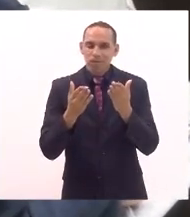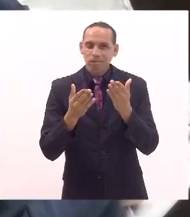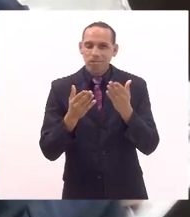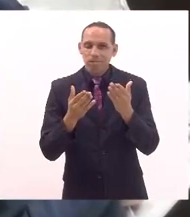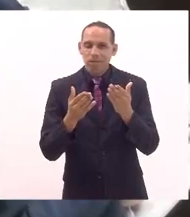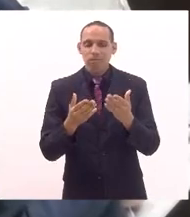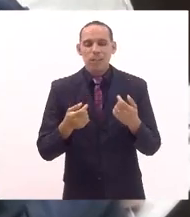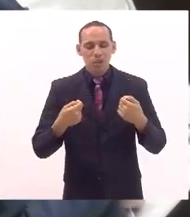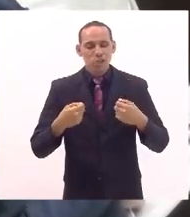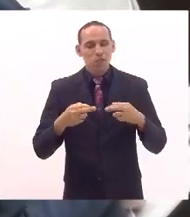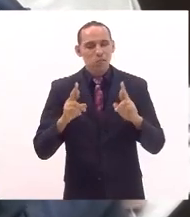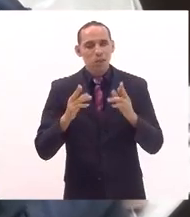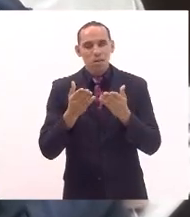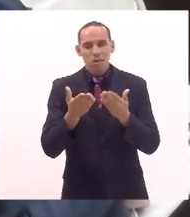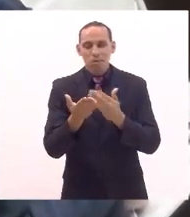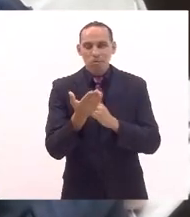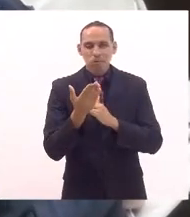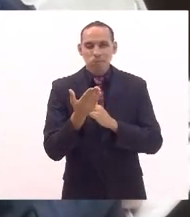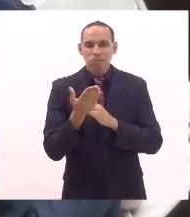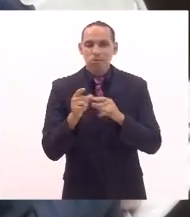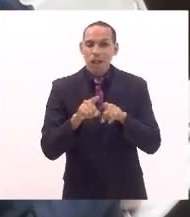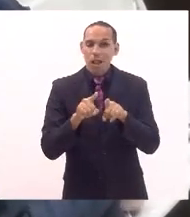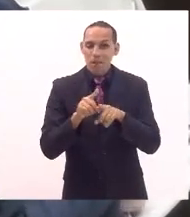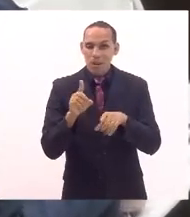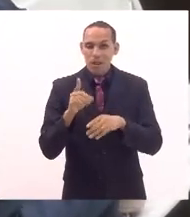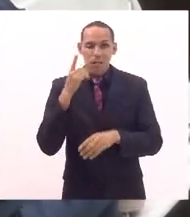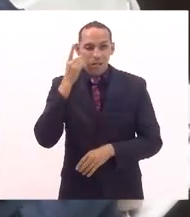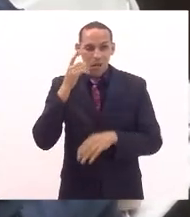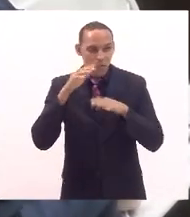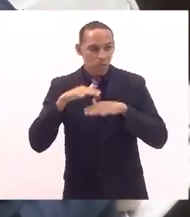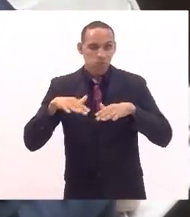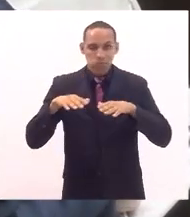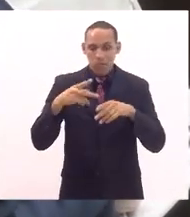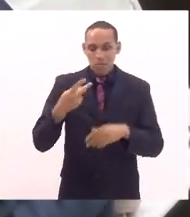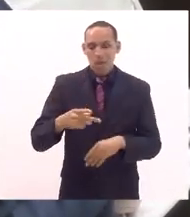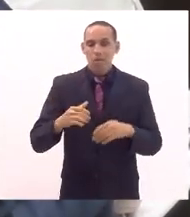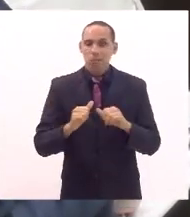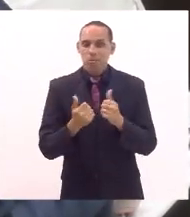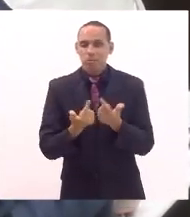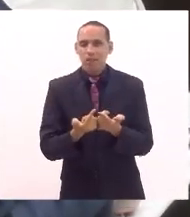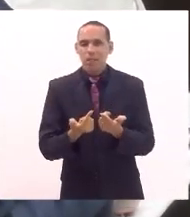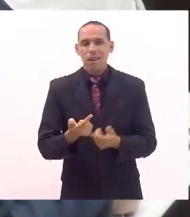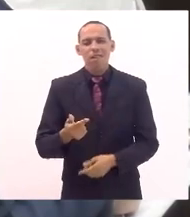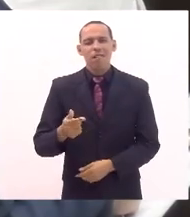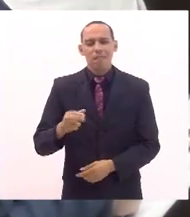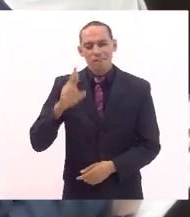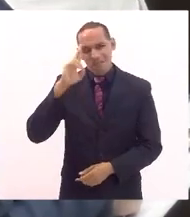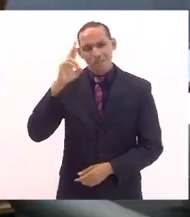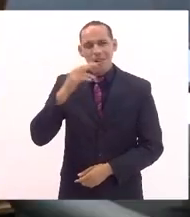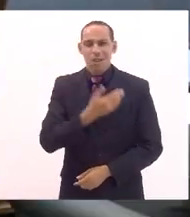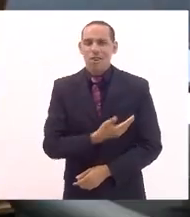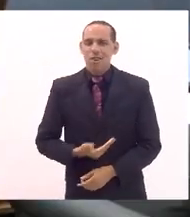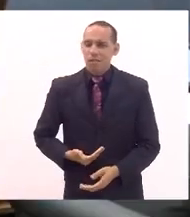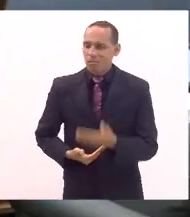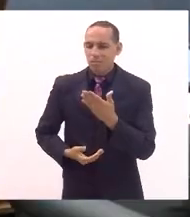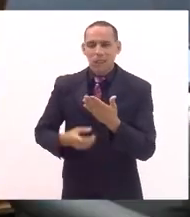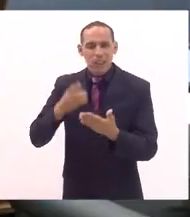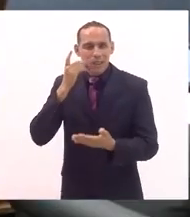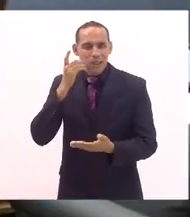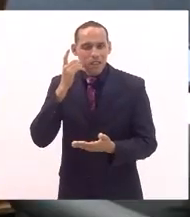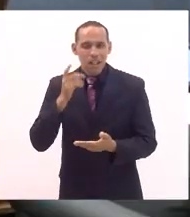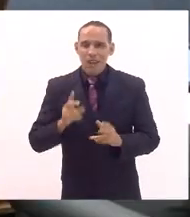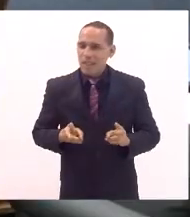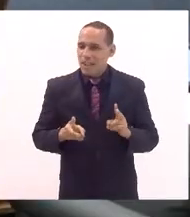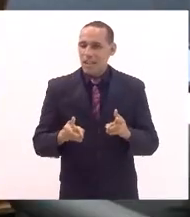assim como com todos os deputados da casa Deputado líder do governo que sempre